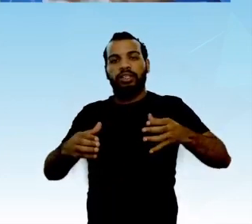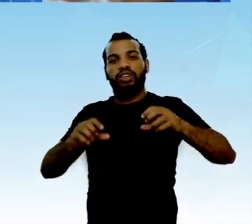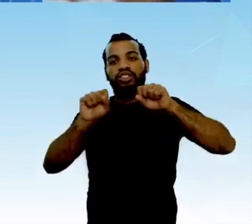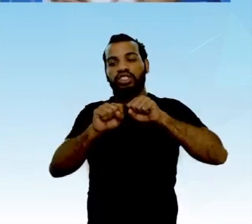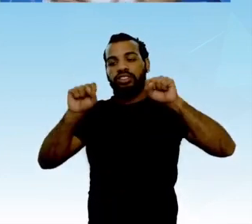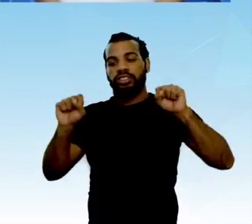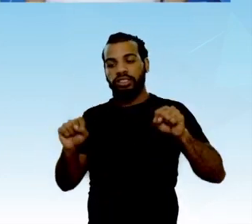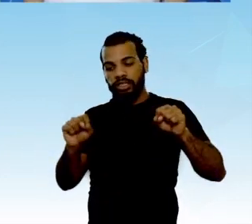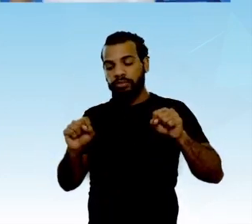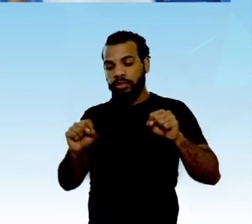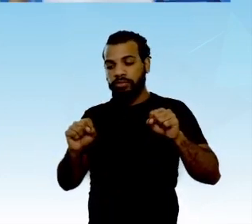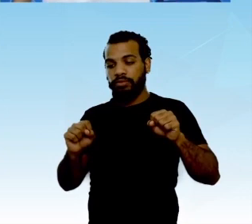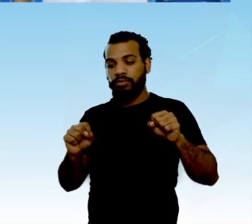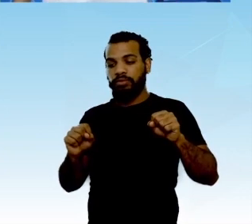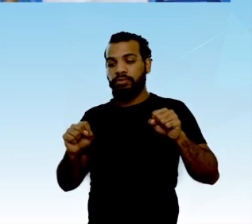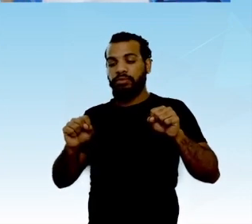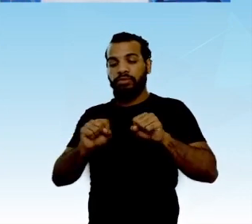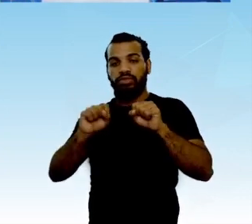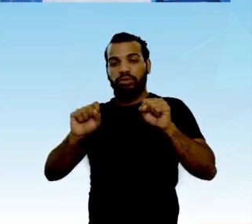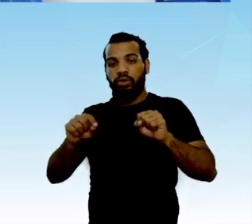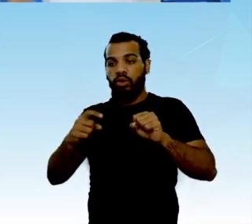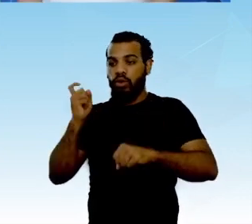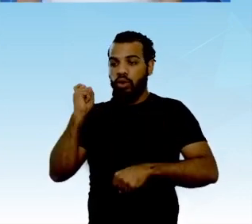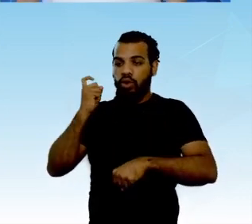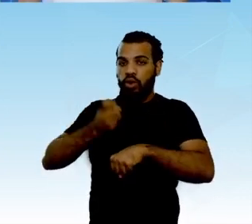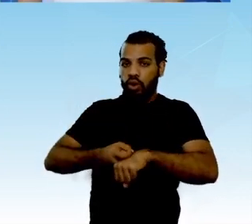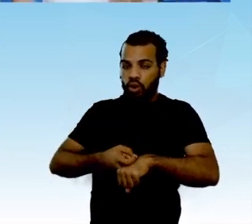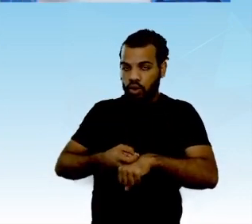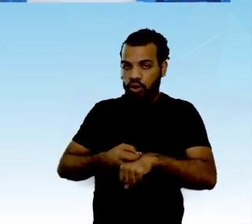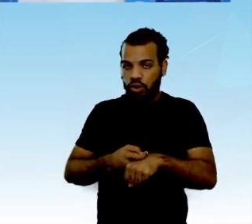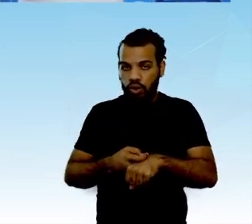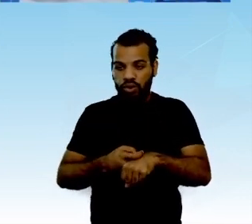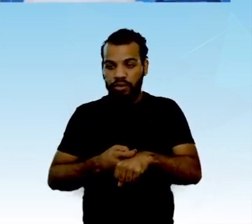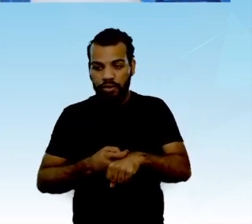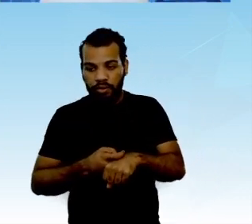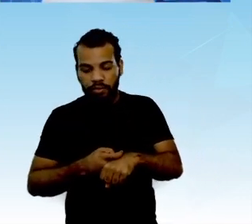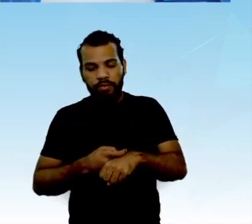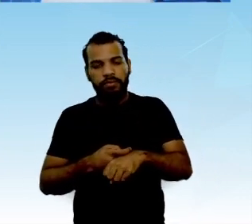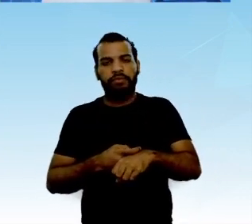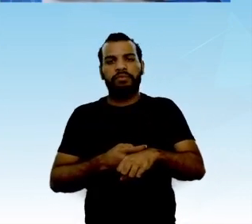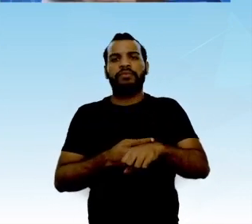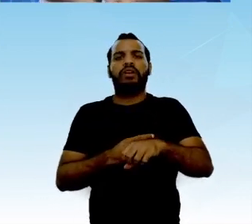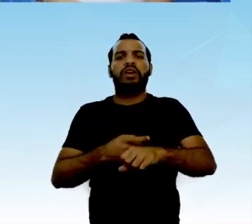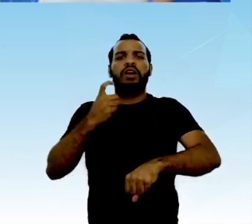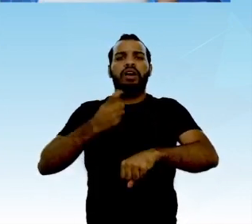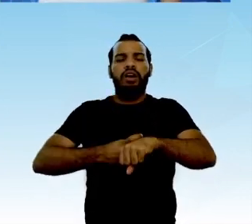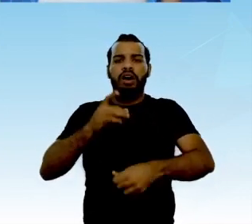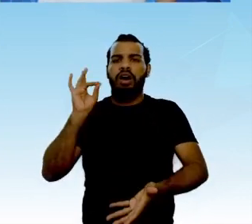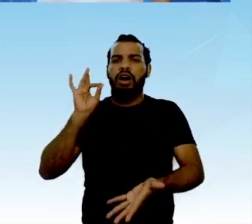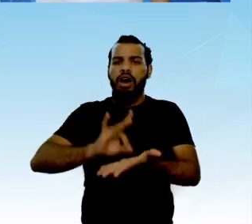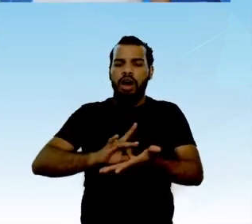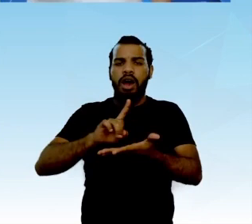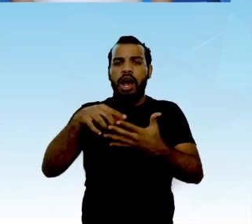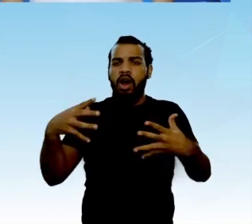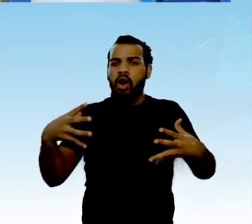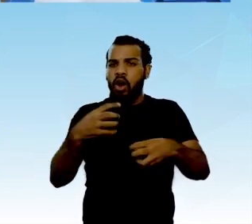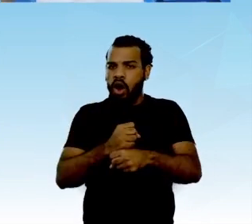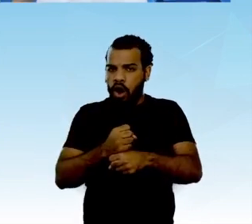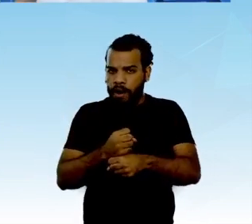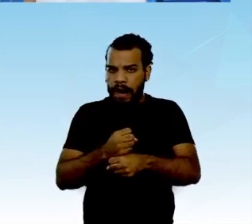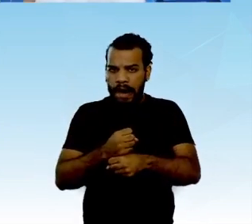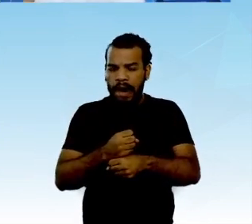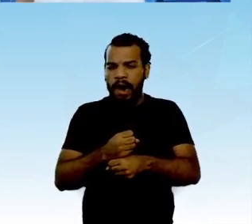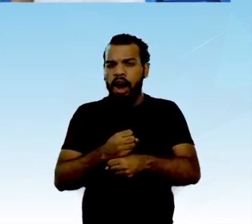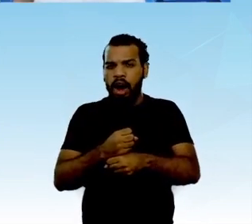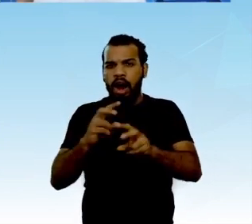Que sistema é esse? Sólido mais líquido. Dilatação volumétrica real é a soma da